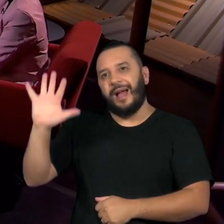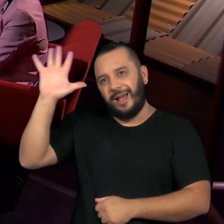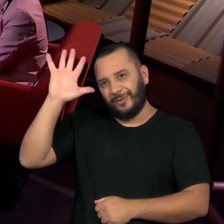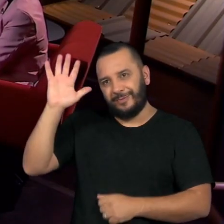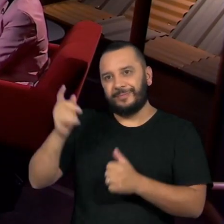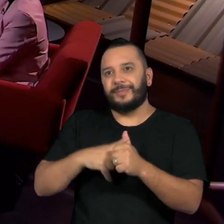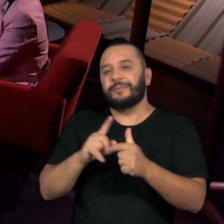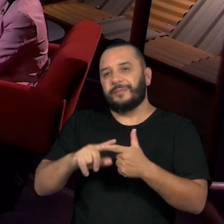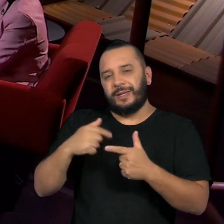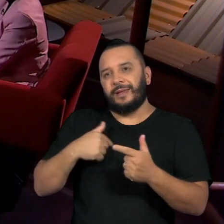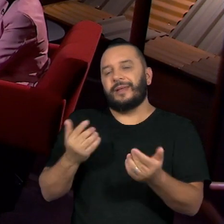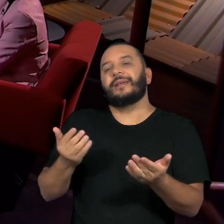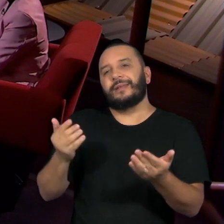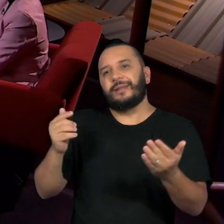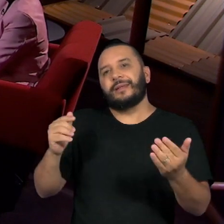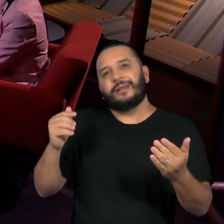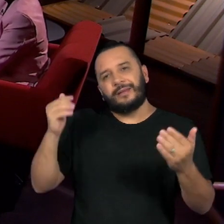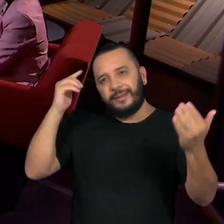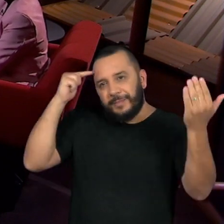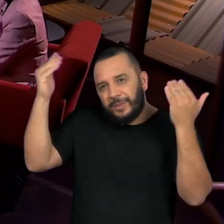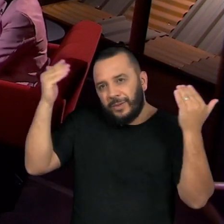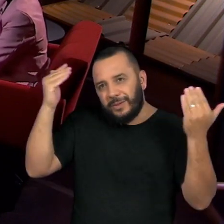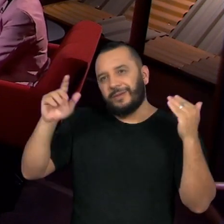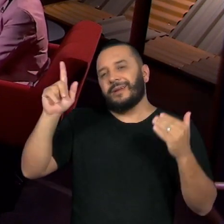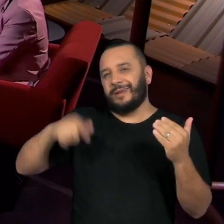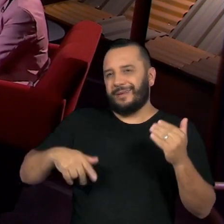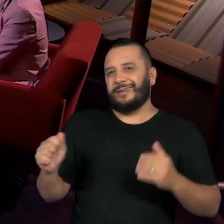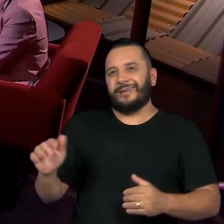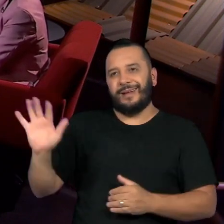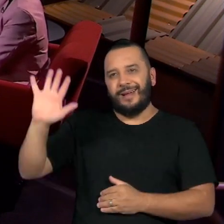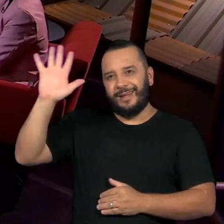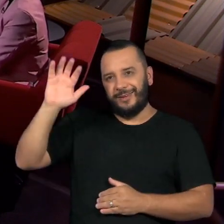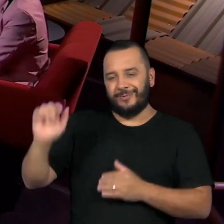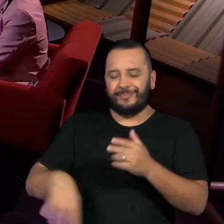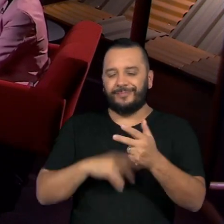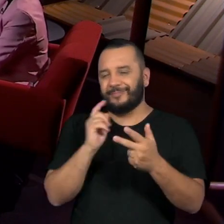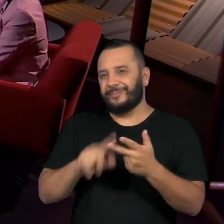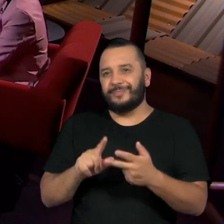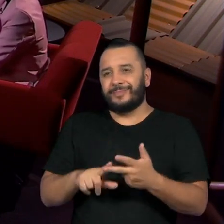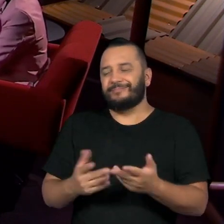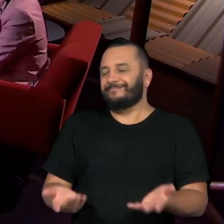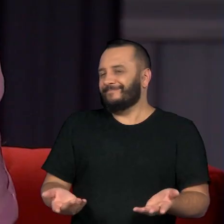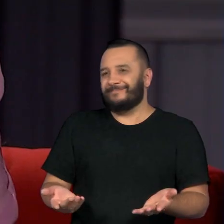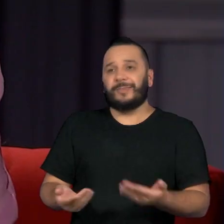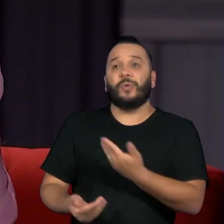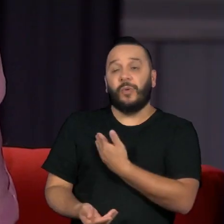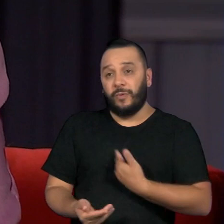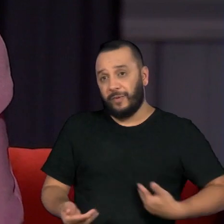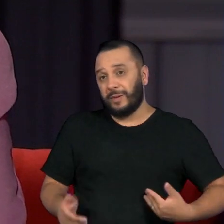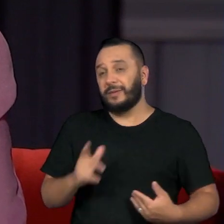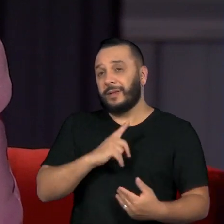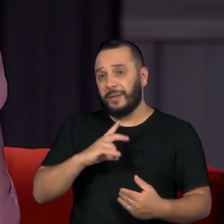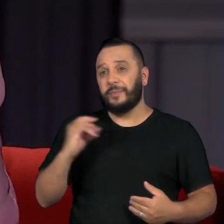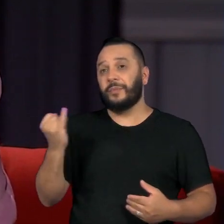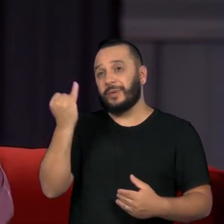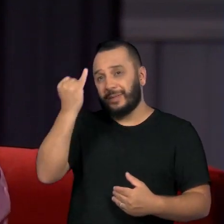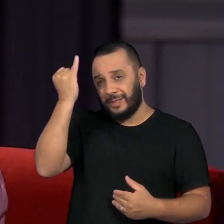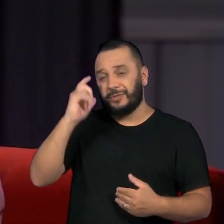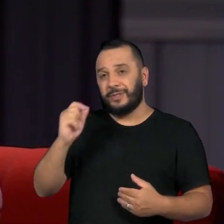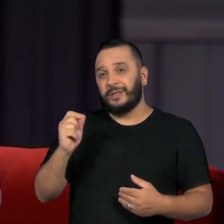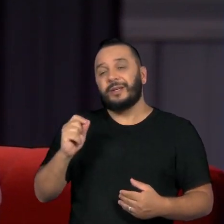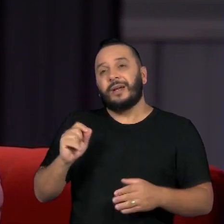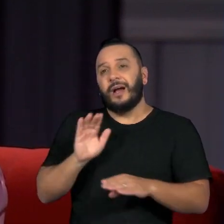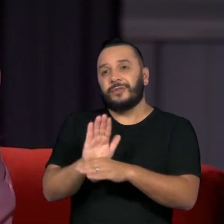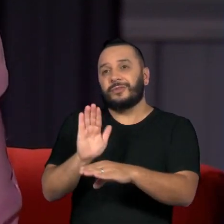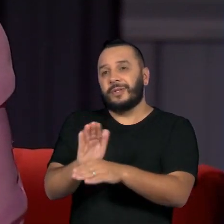profissionais especializados pelo atendimento gratuito. Então, assim, o Estado tem papel fundamental de oferecer qualidade de